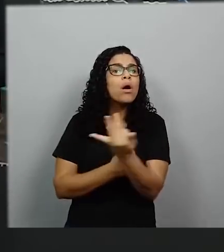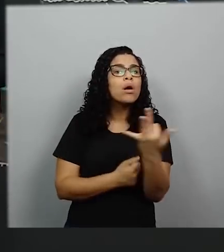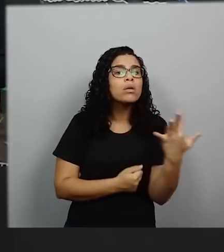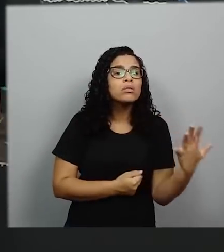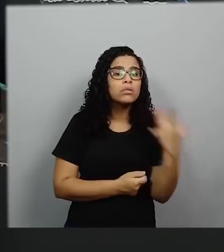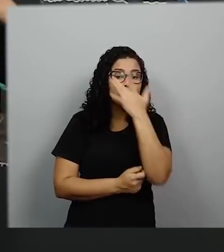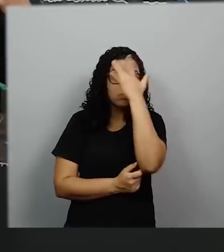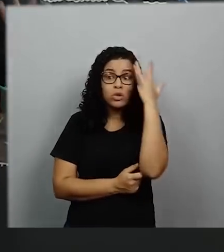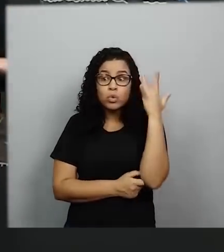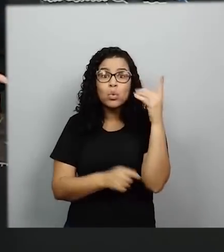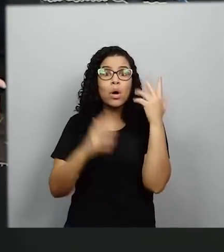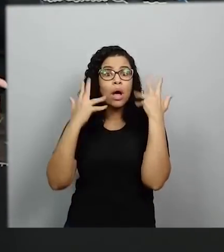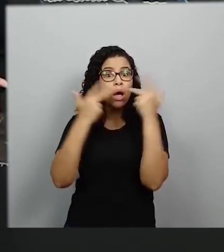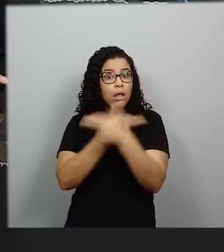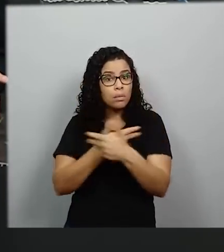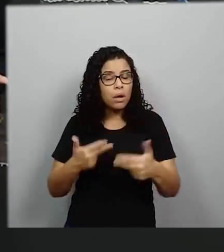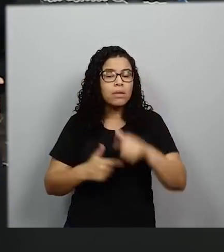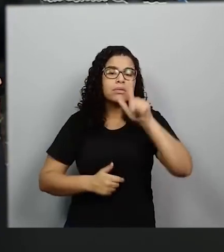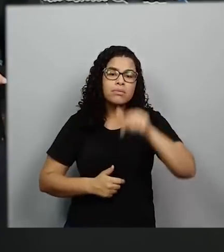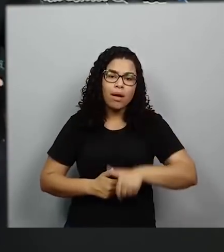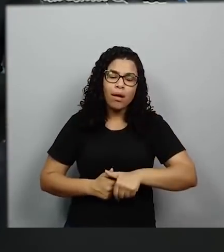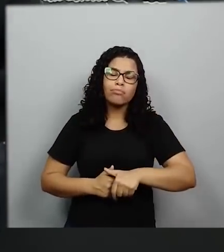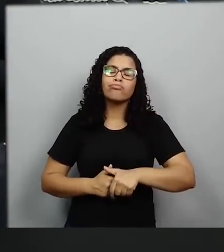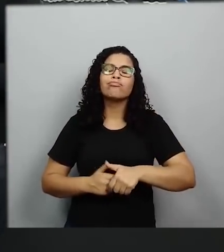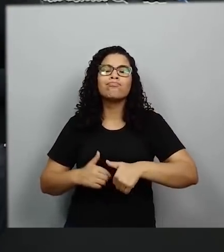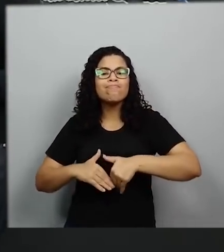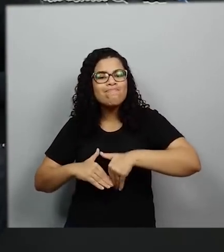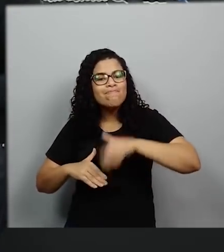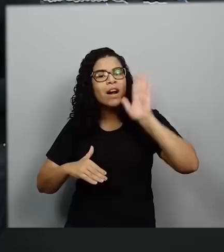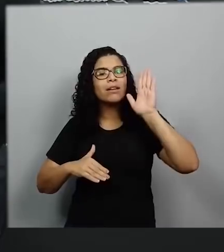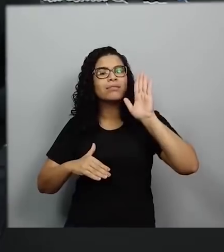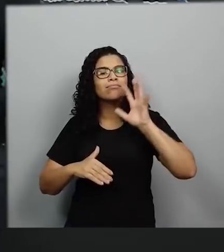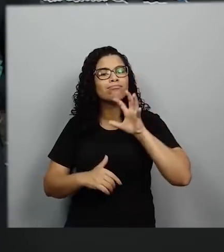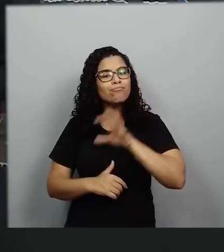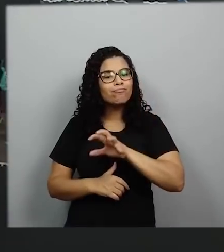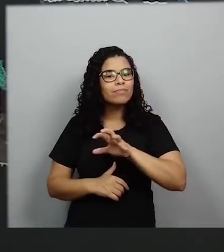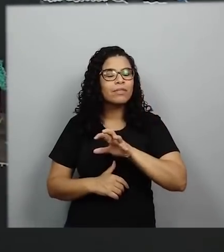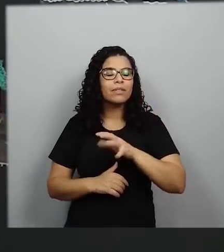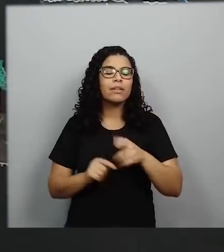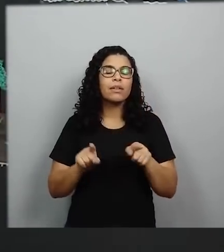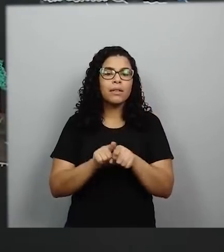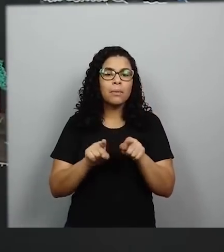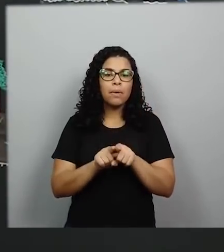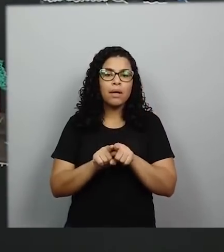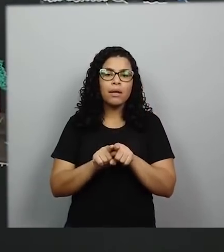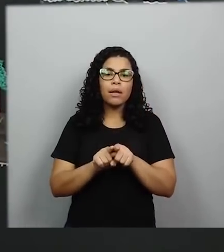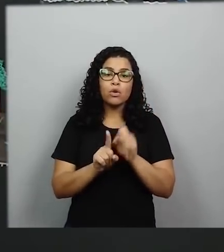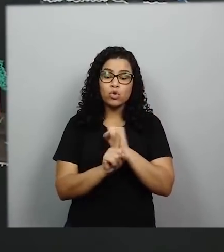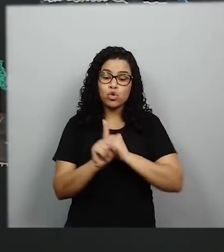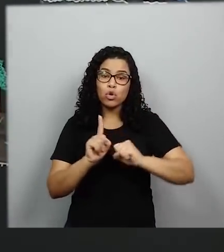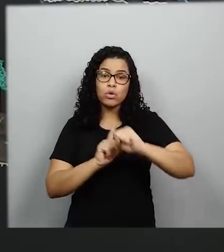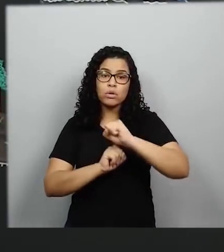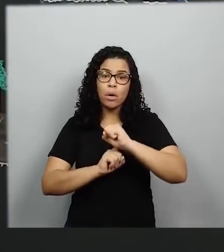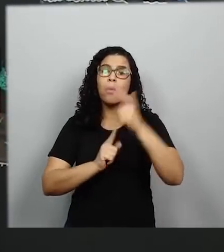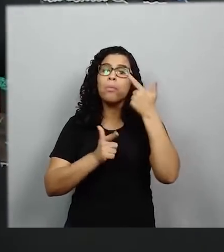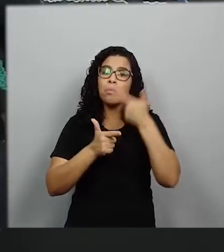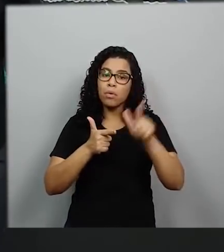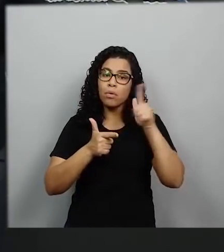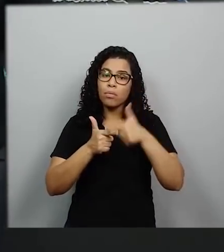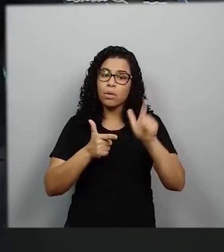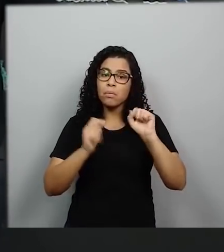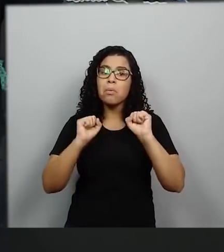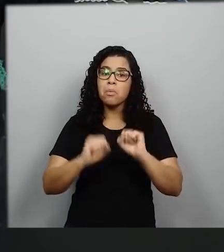quantidade de indivíduos, esse impacto vai ser muito grande e vai levar diretamente a uma crise social, que vai